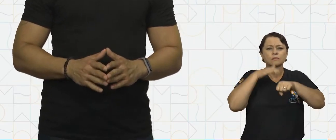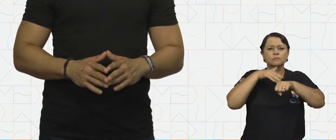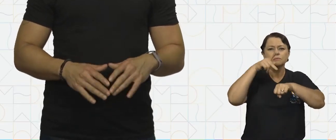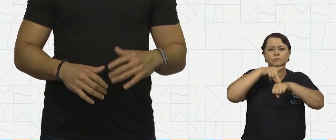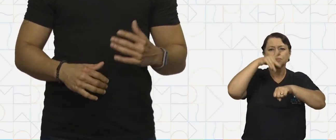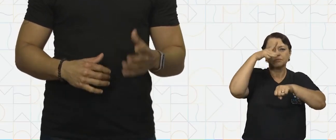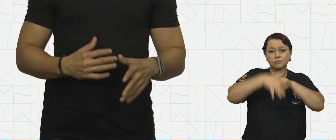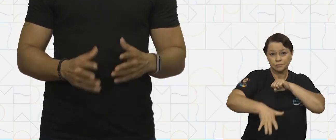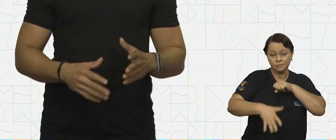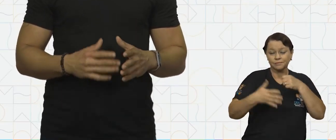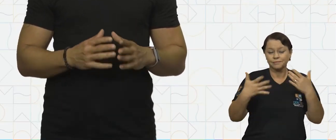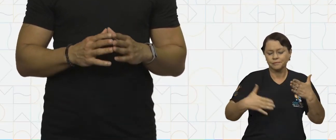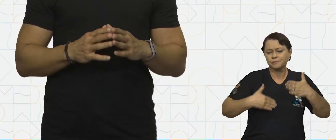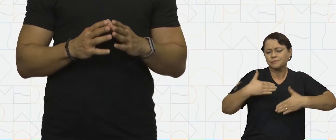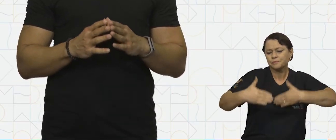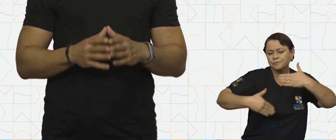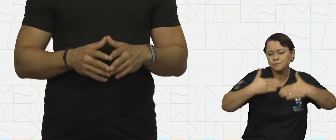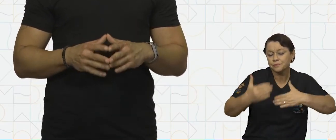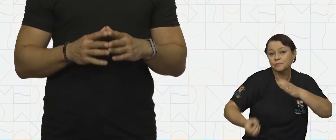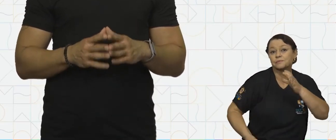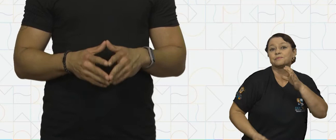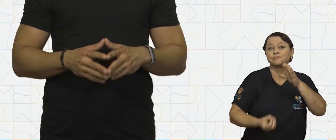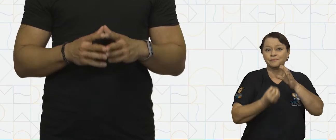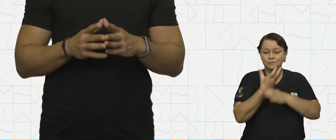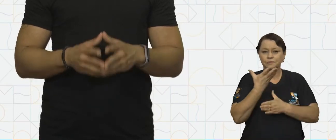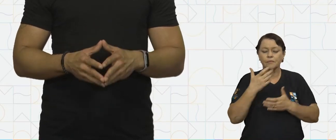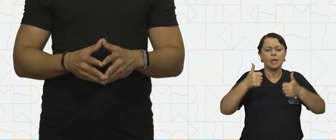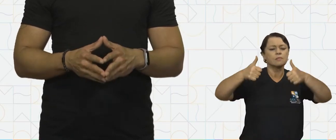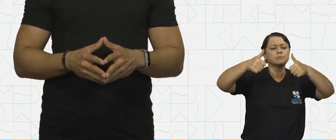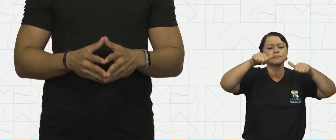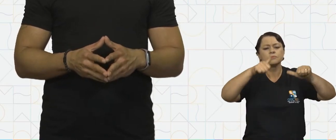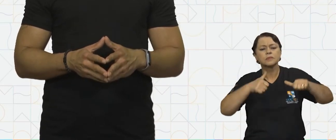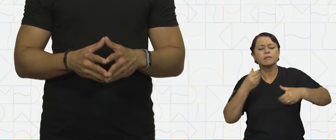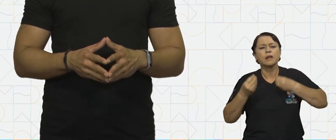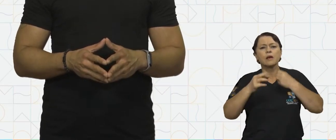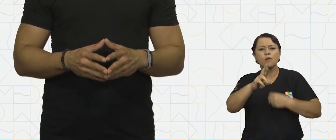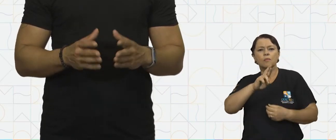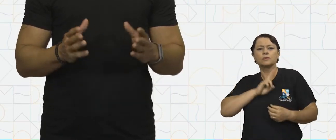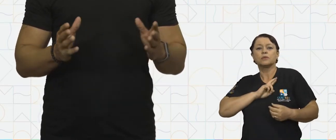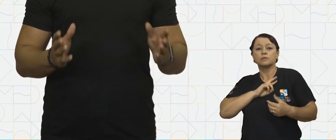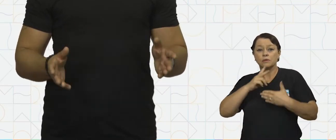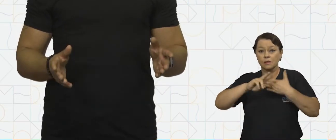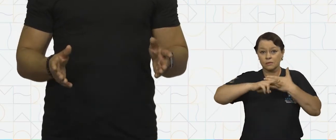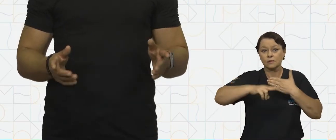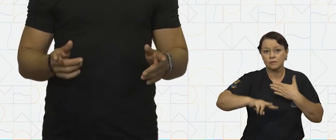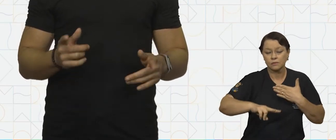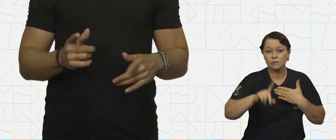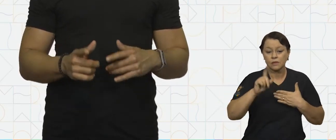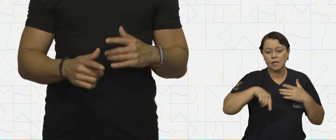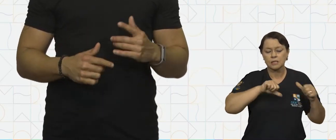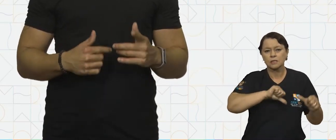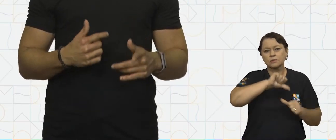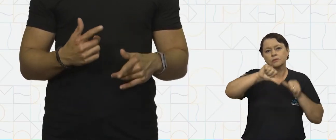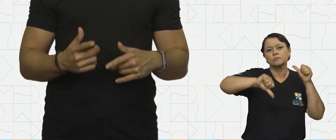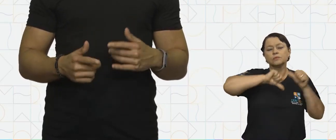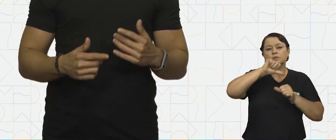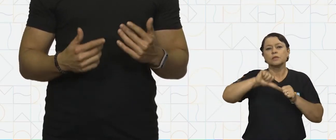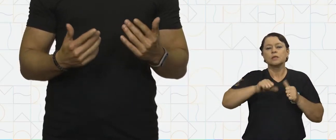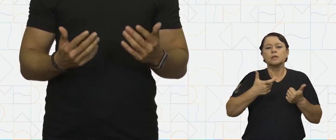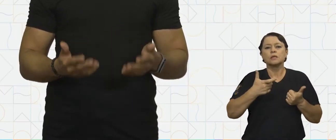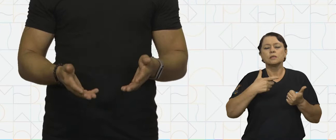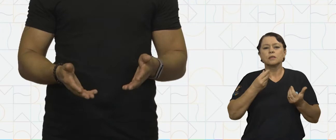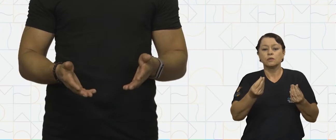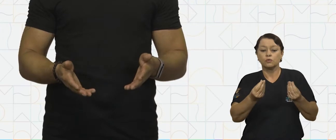dando. E assim possamos avaliar os resultados dessas intervenções. Essas mudanças estimularam novas